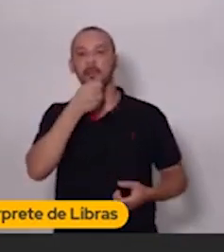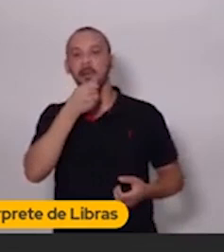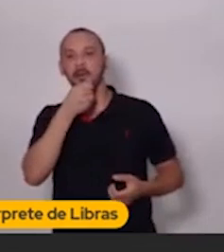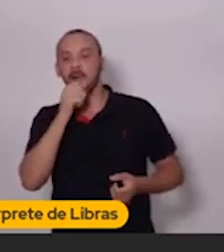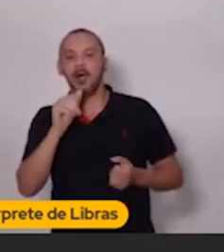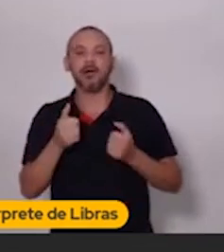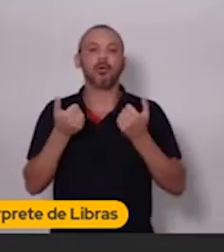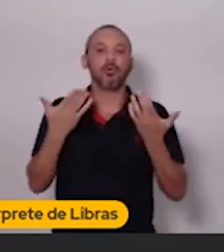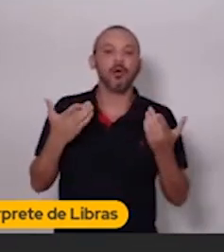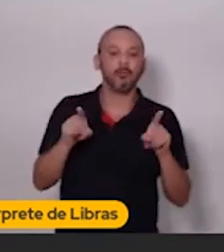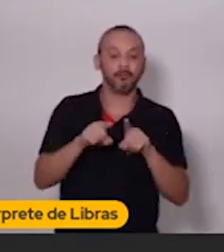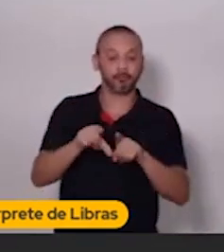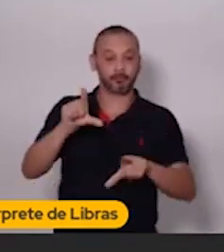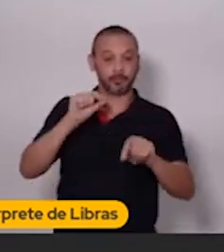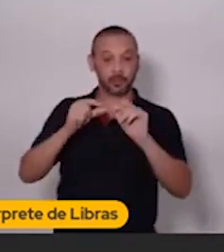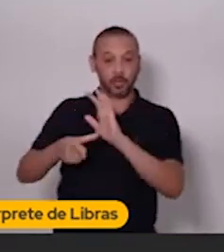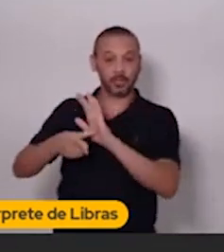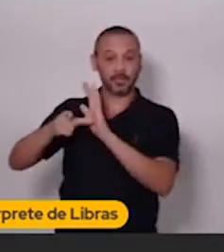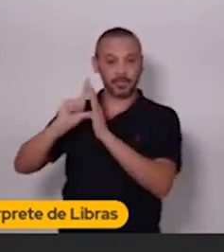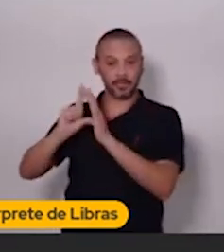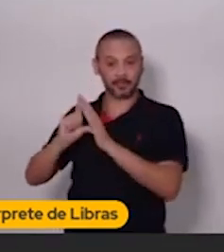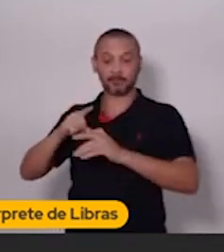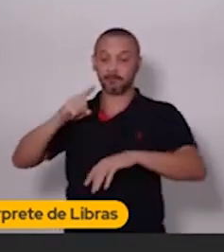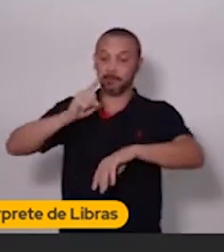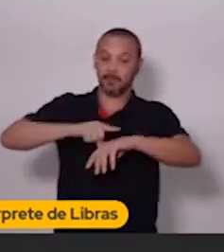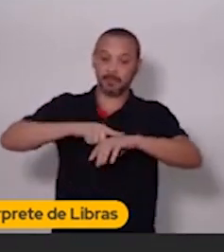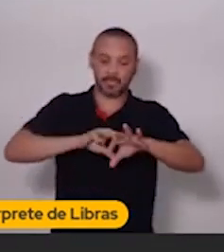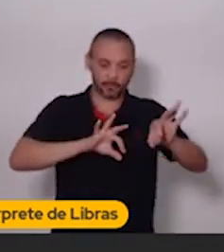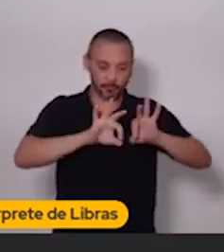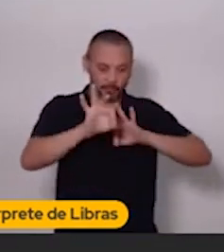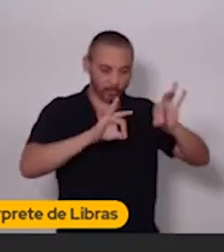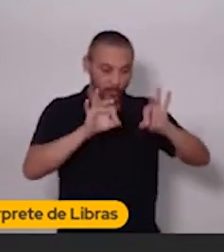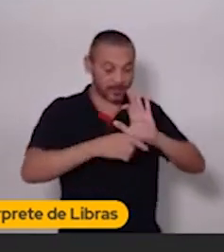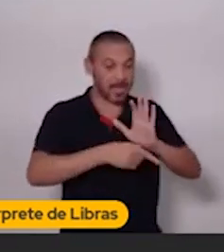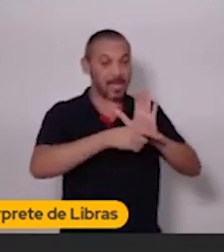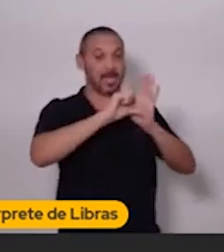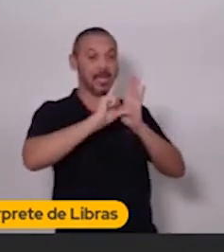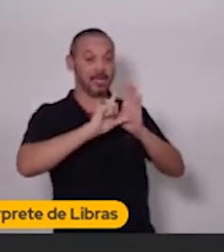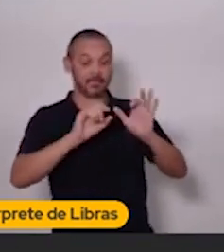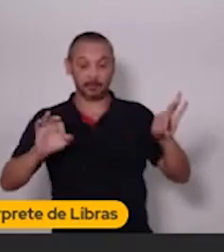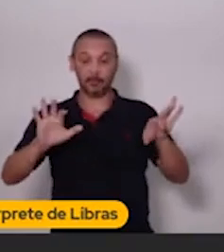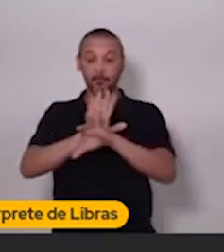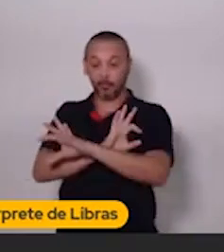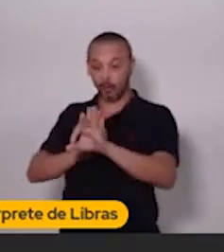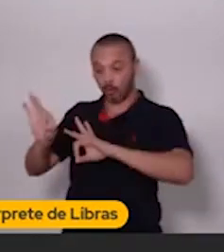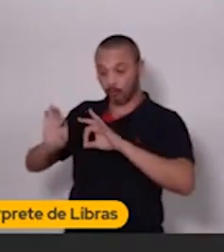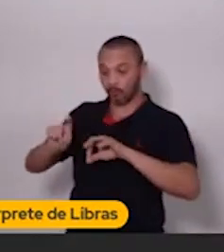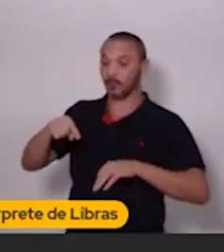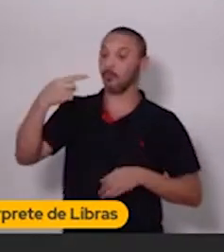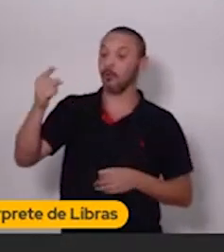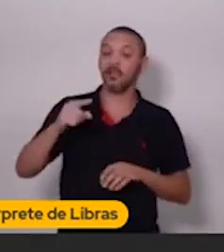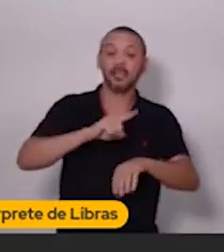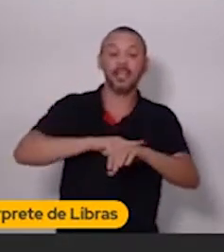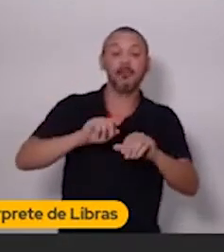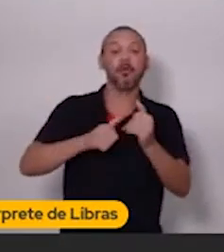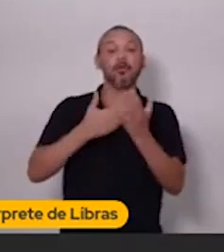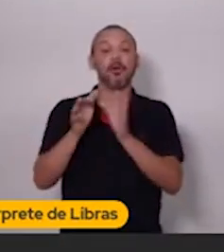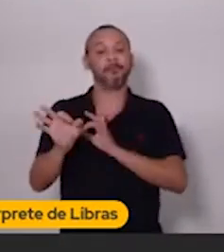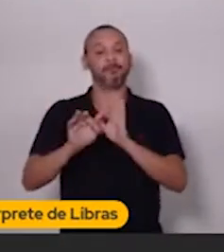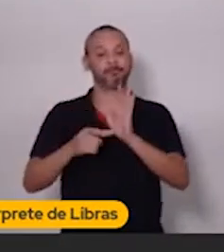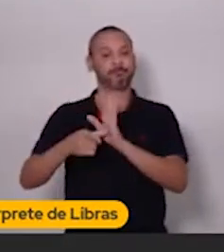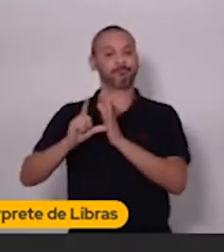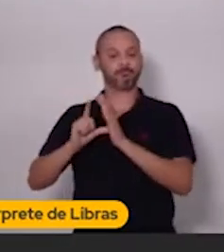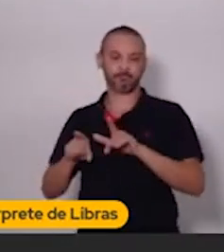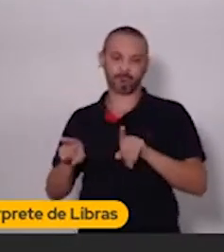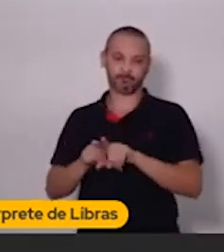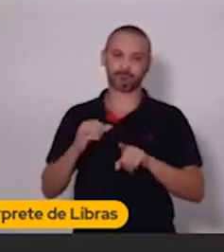né? É importante prever o tempo de montagem e desmontagem também para cada um desses equipamentos, porque quando a gente vai começar a gravar, tem